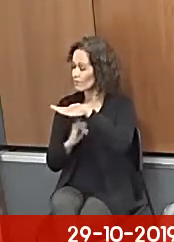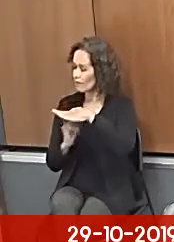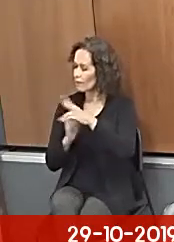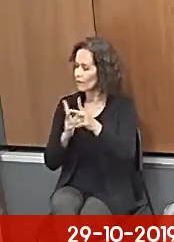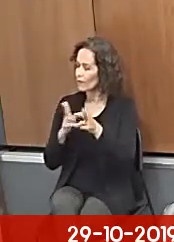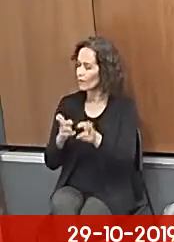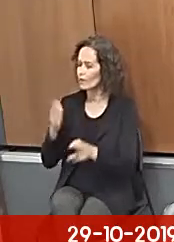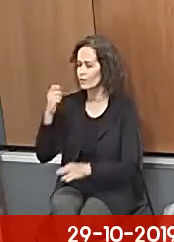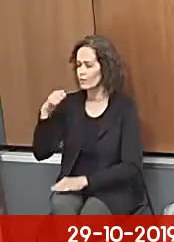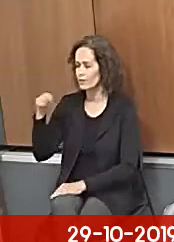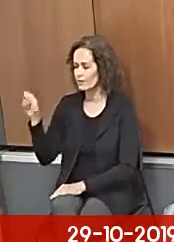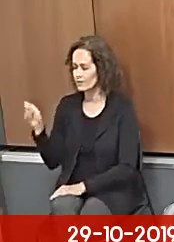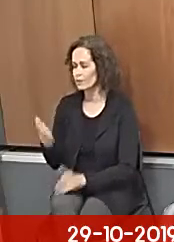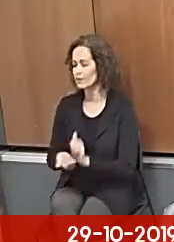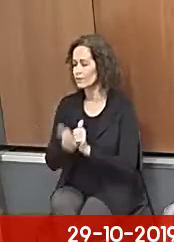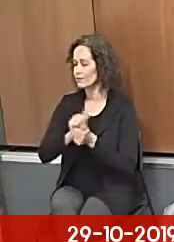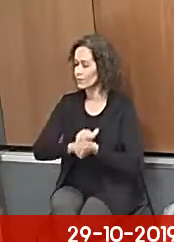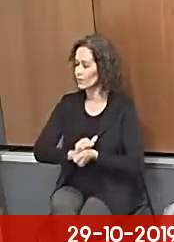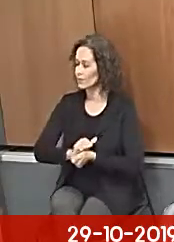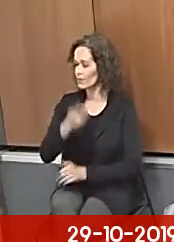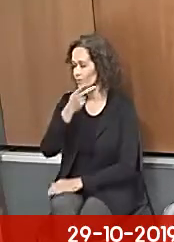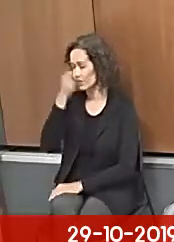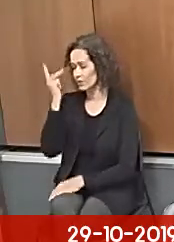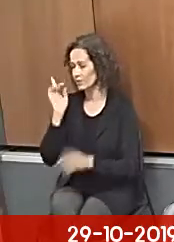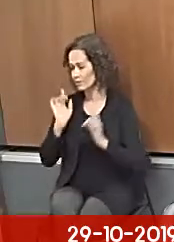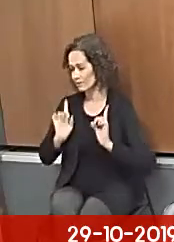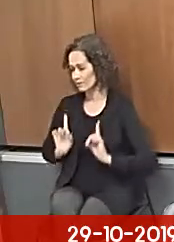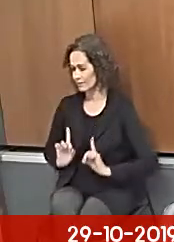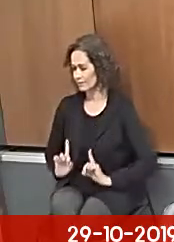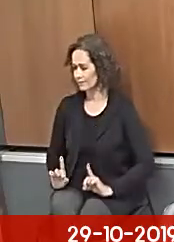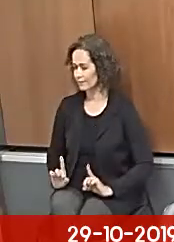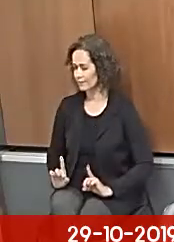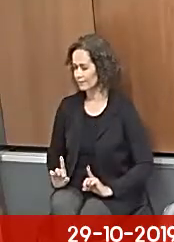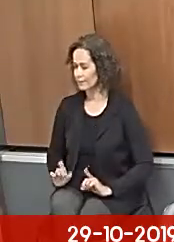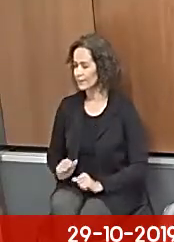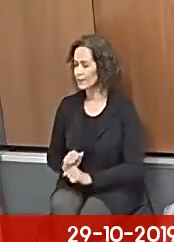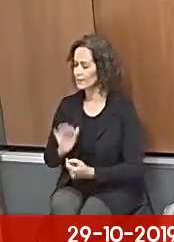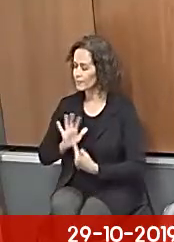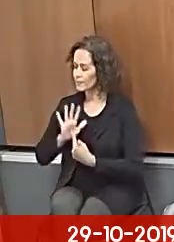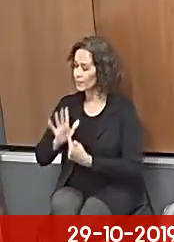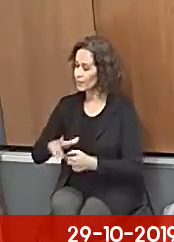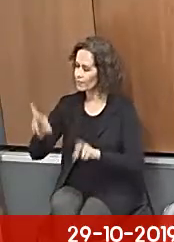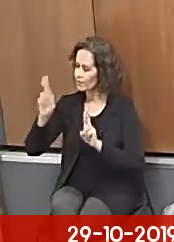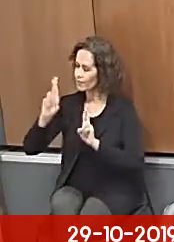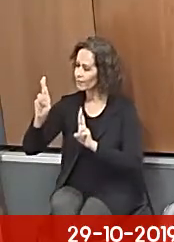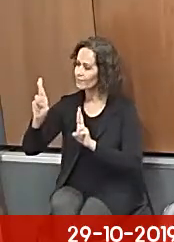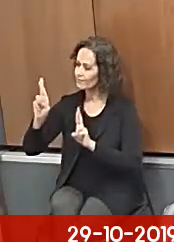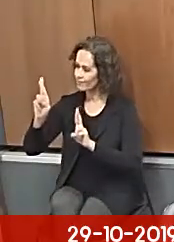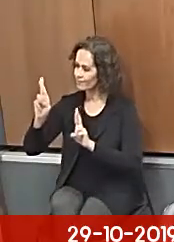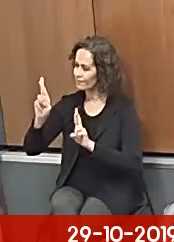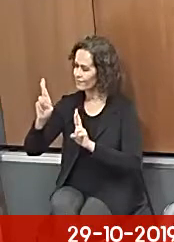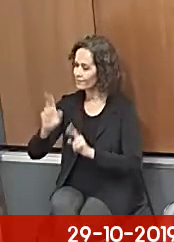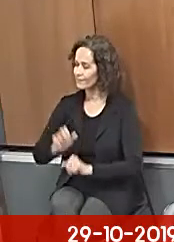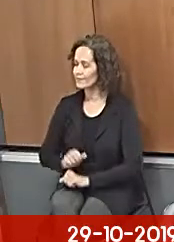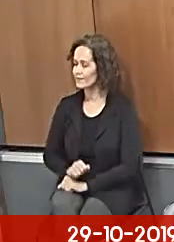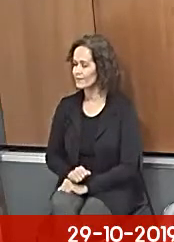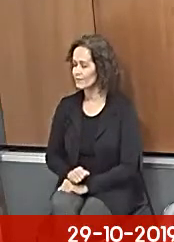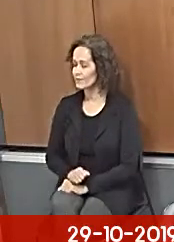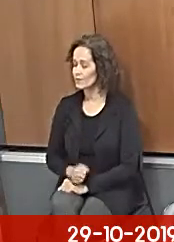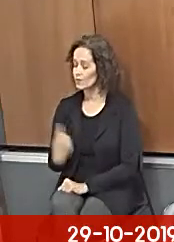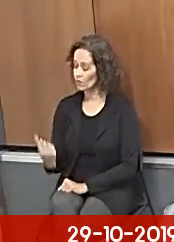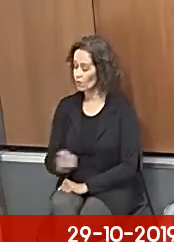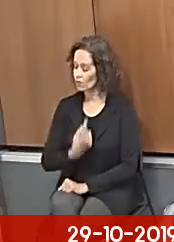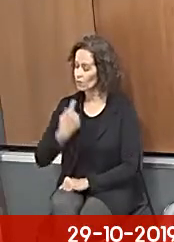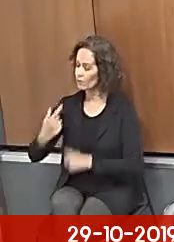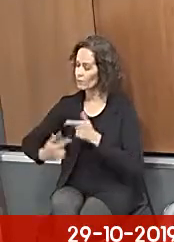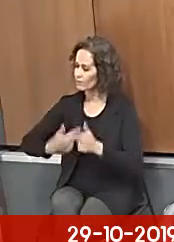Associação Mineira de Desportos de Pessoas com Deficiência, que trazem esperança e que fazem com que o nosso